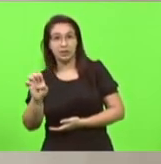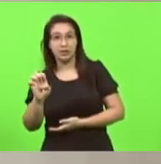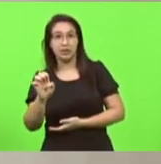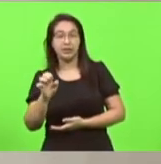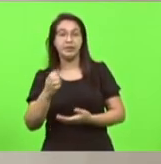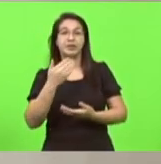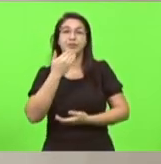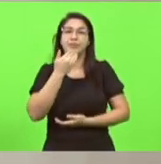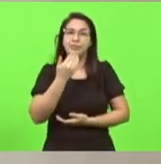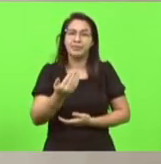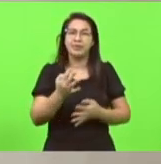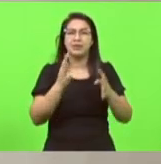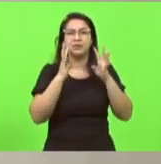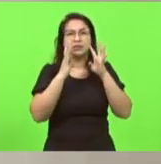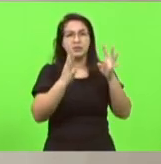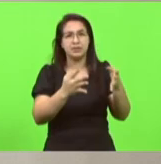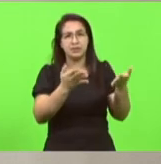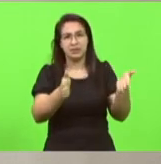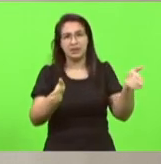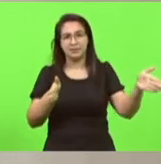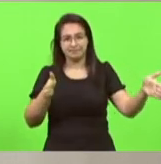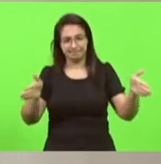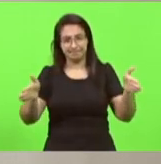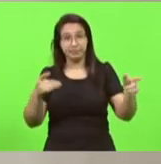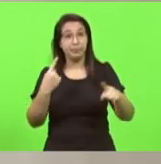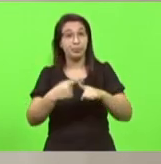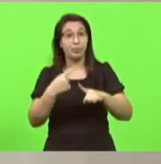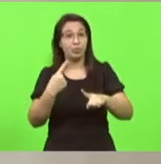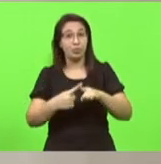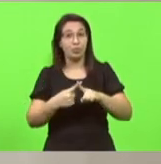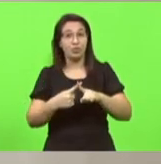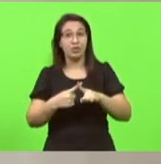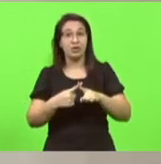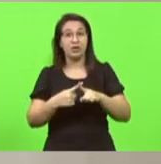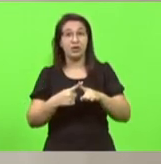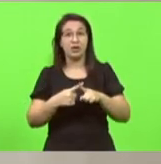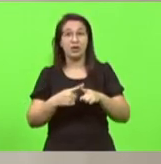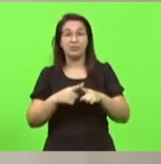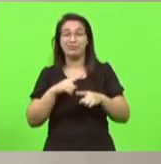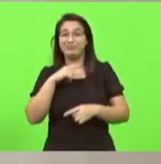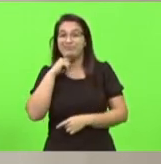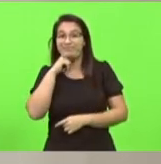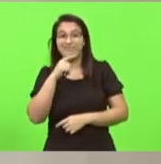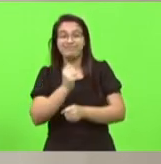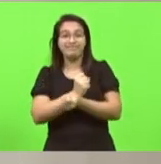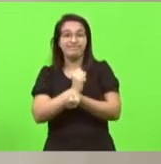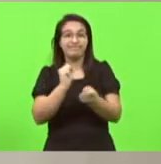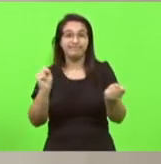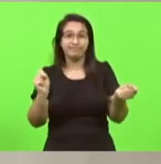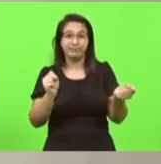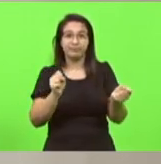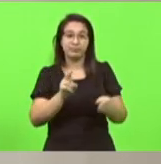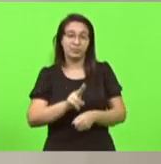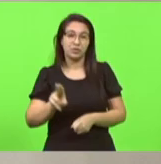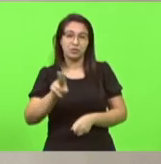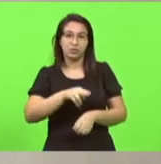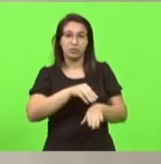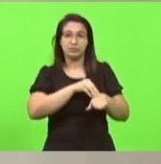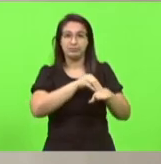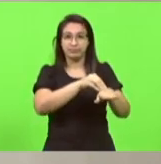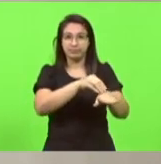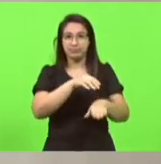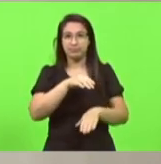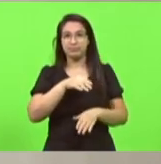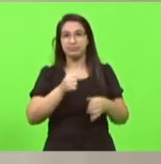Deus, dê uma olhada naquele trecho, porque, infelizmente, está intransitável. É, ocorrem diversos acidentes,